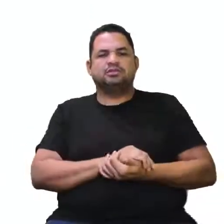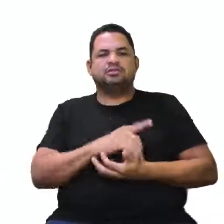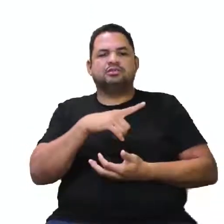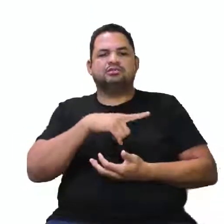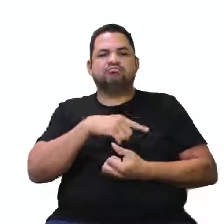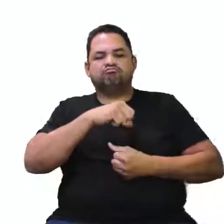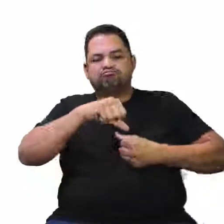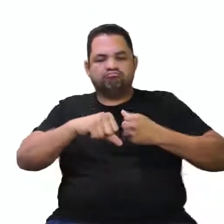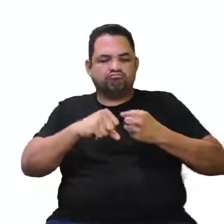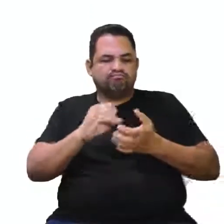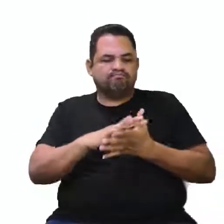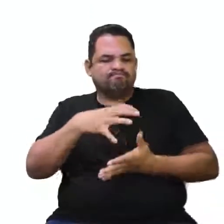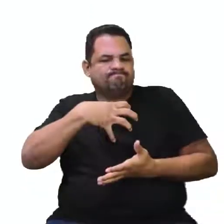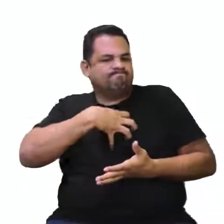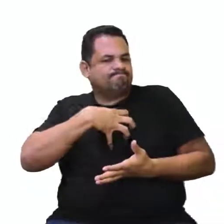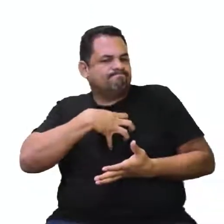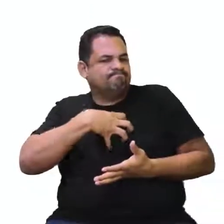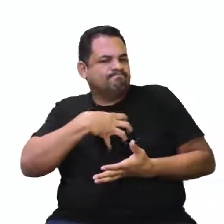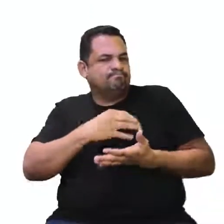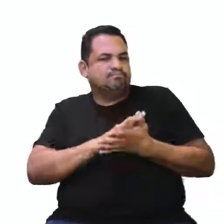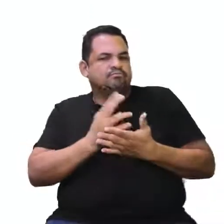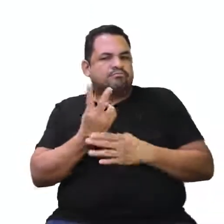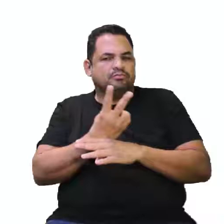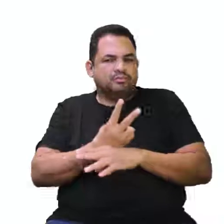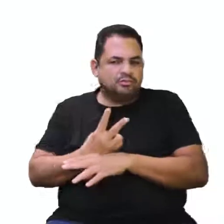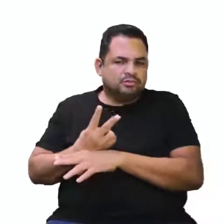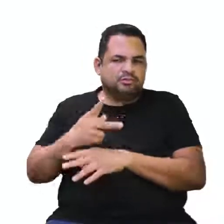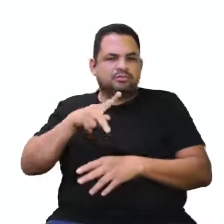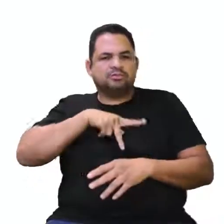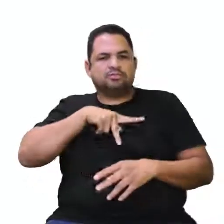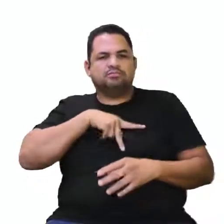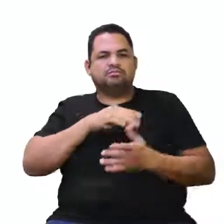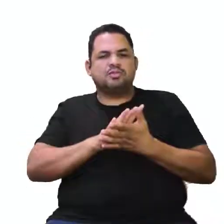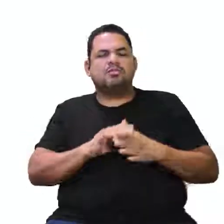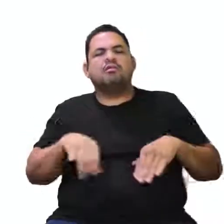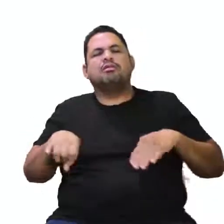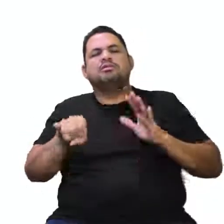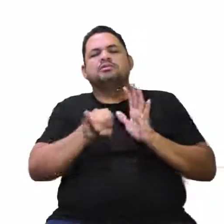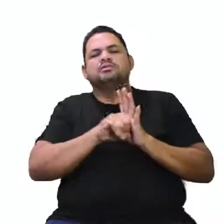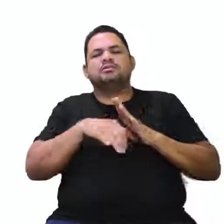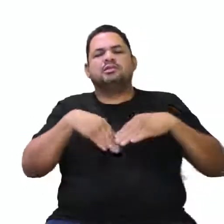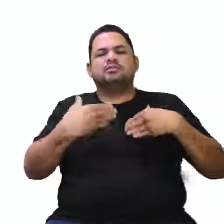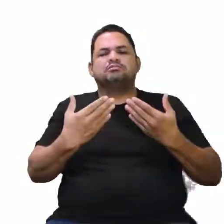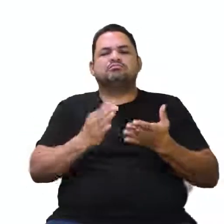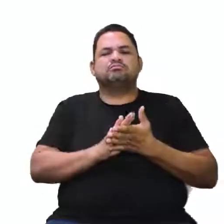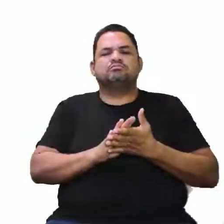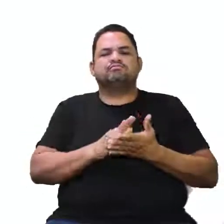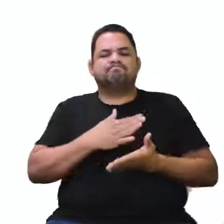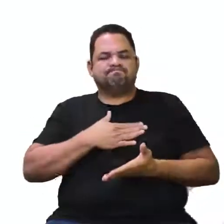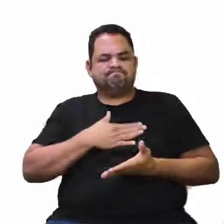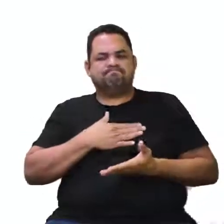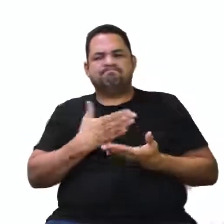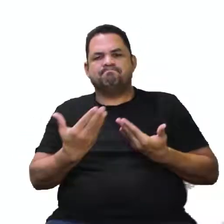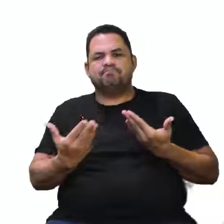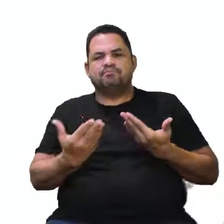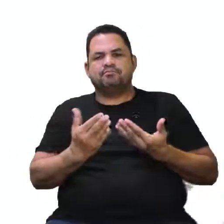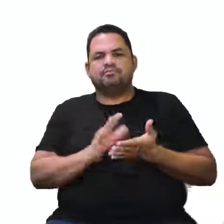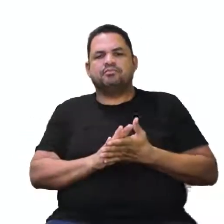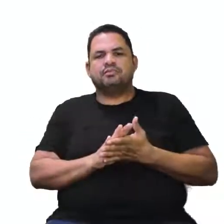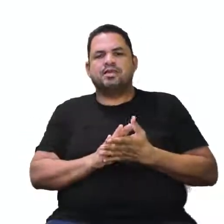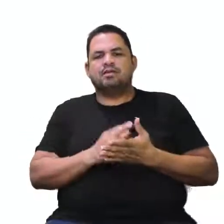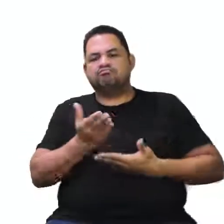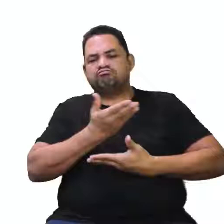Temos muitas mudanças afetivas, a busca de si mesmo, quem sou eu, para onde eu vou, a minha identidade,